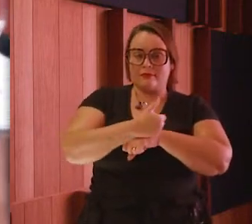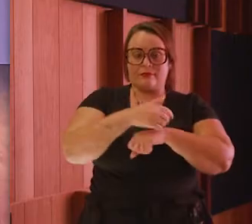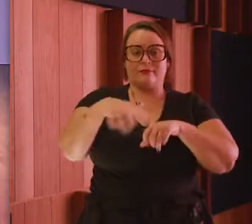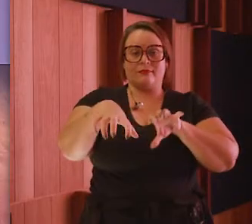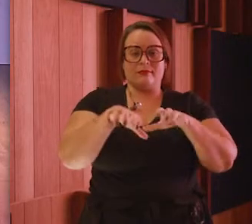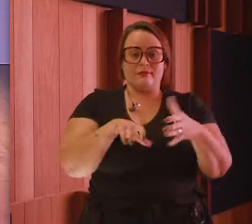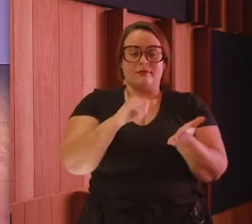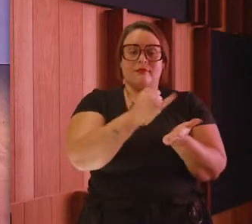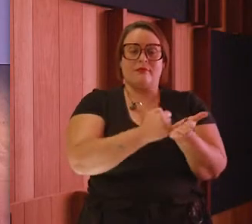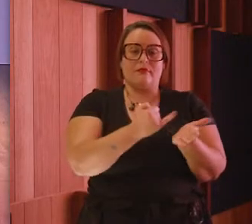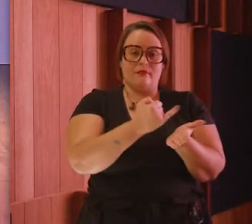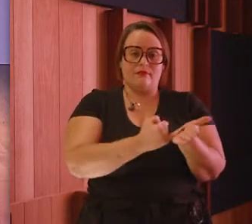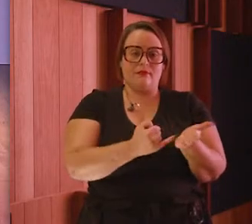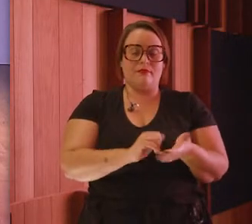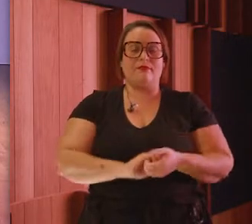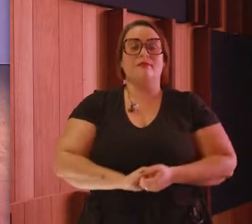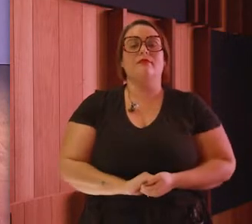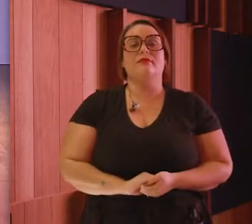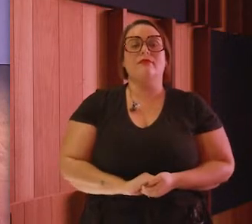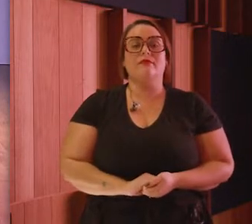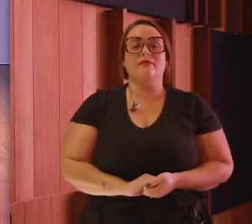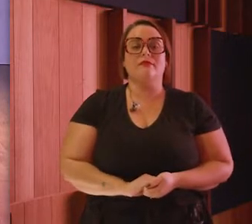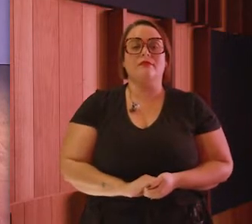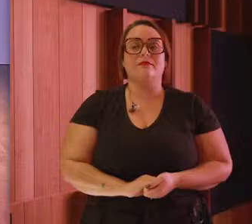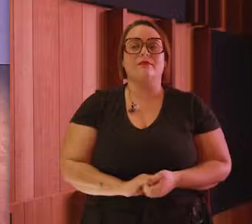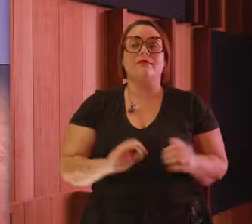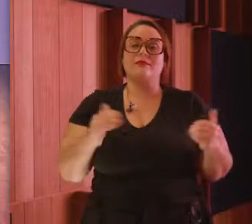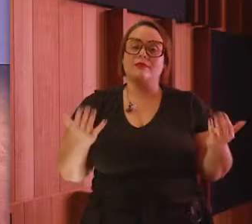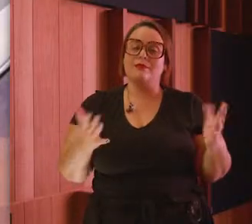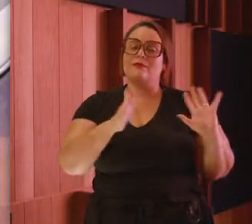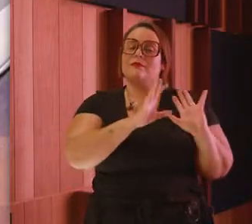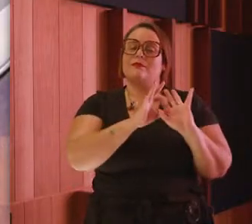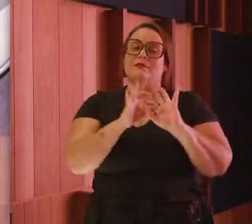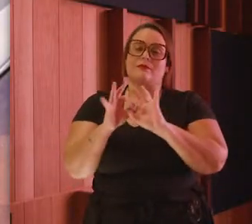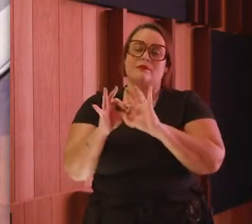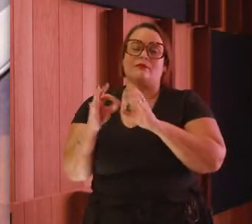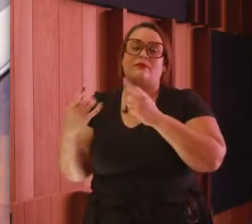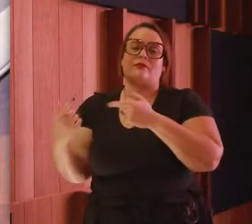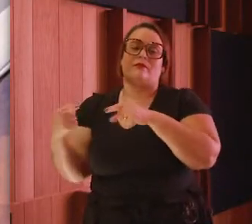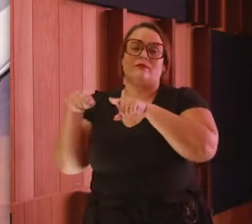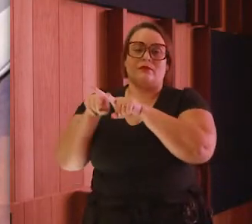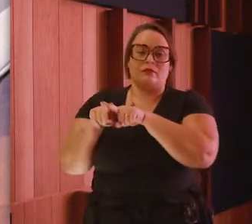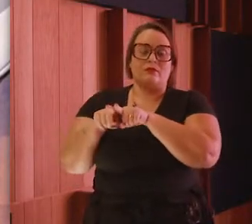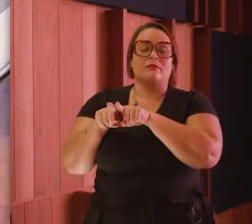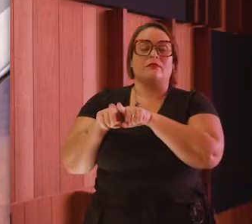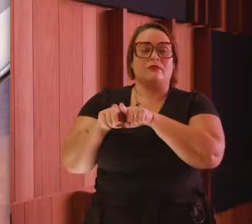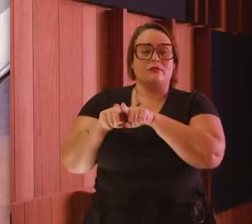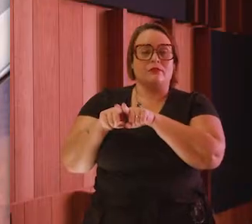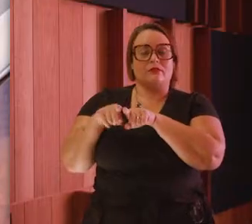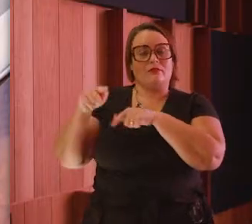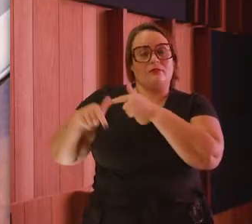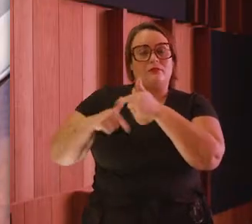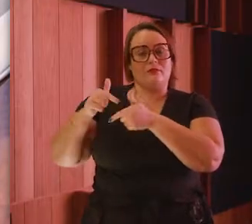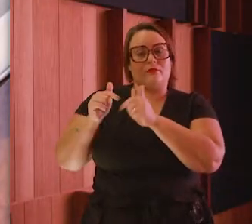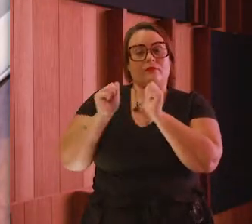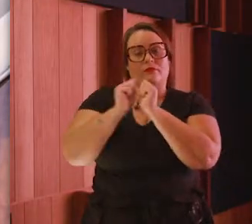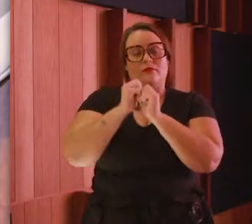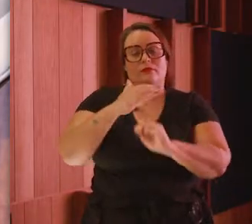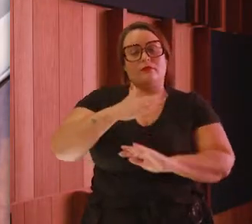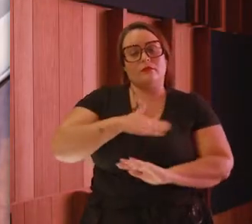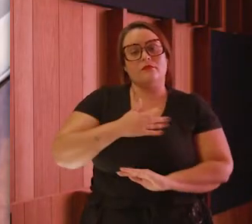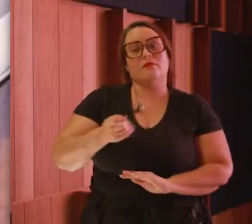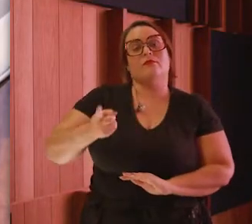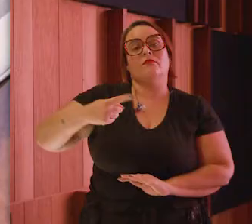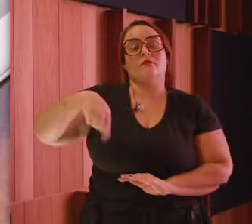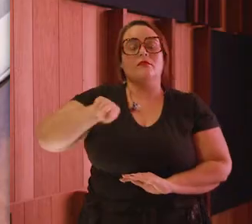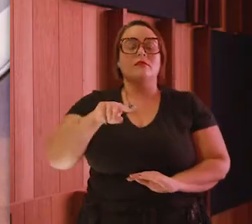tributária. E, nesse contexto, as minhas sócias, os meus sócios, buscaram construir uma